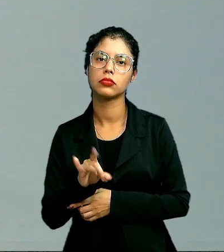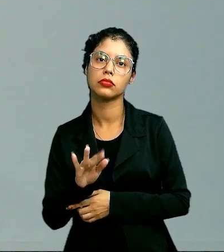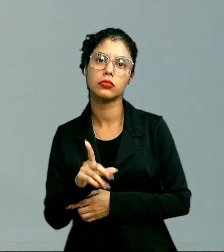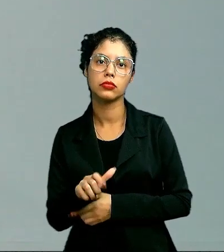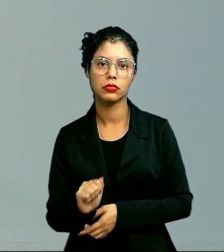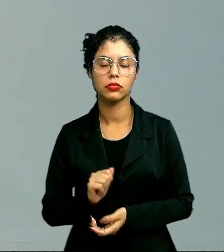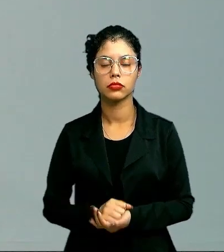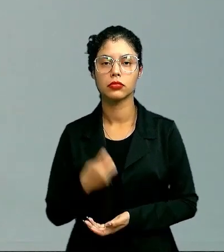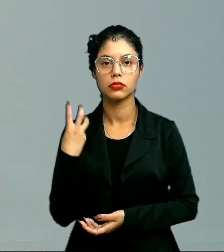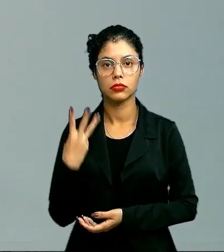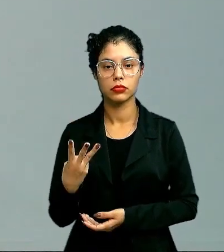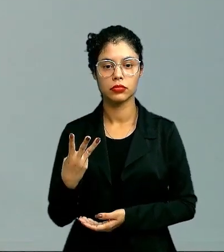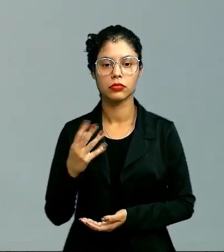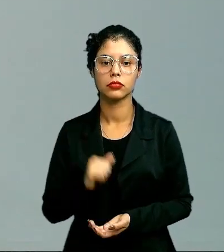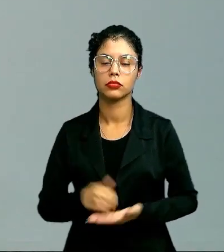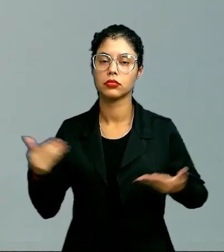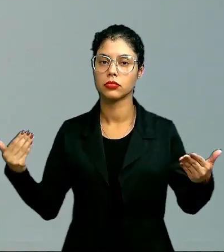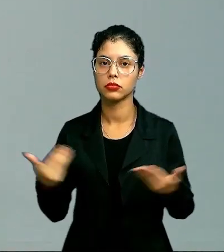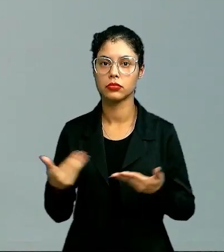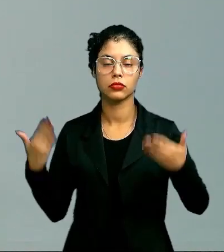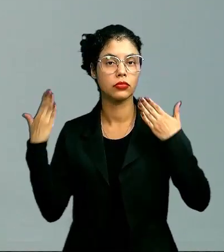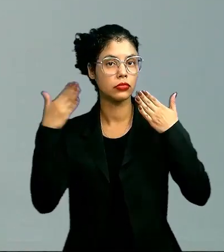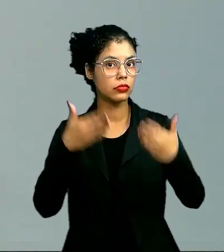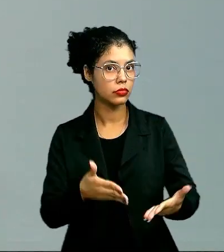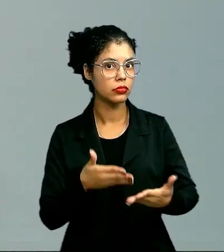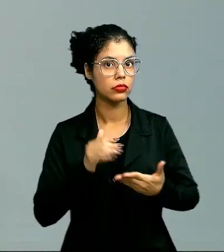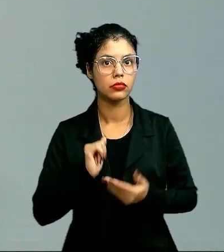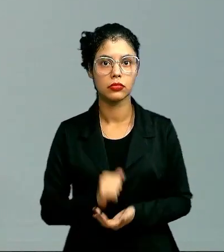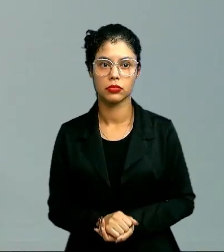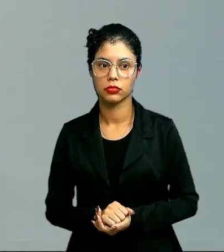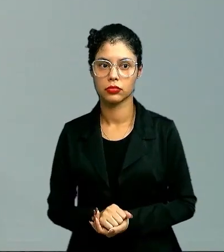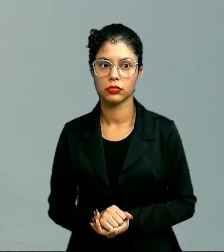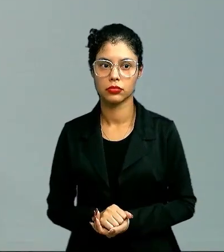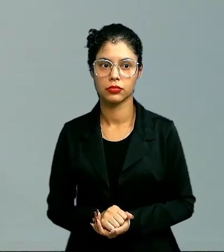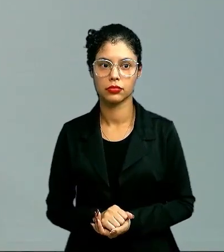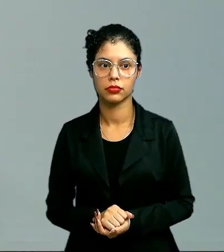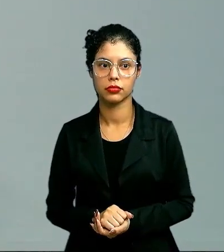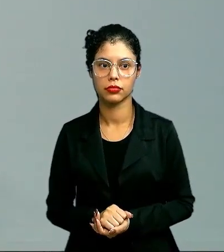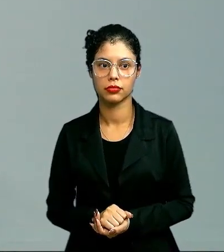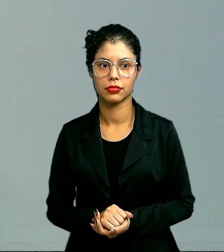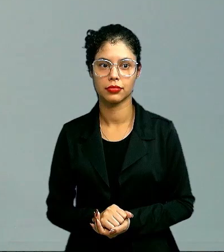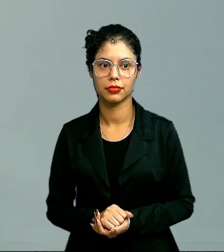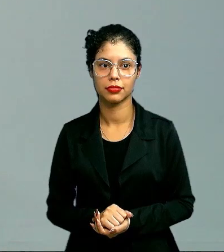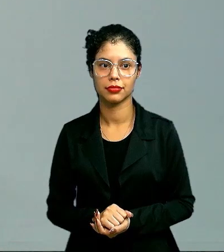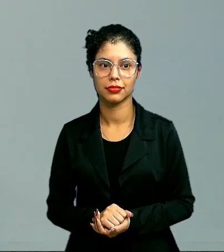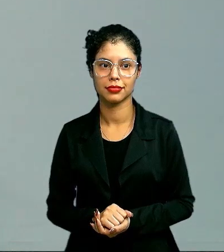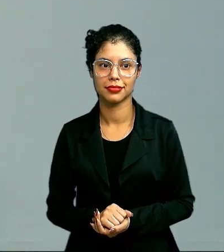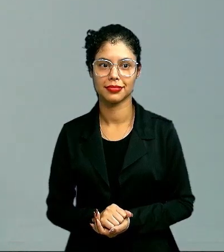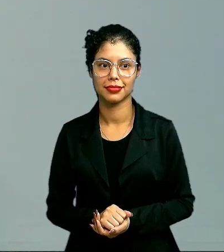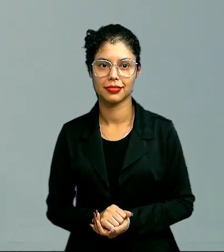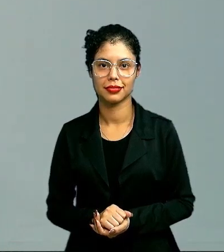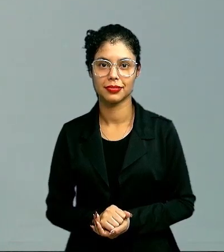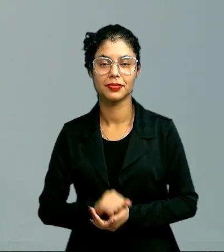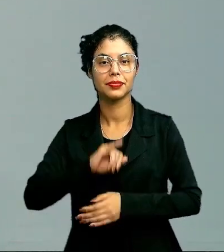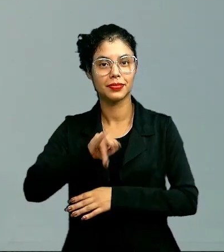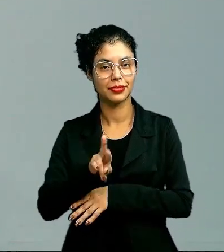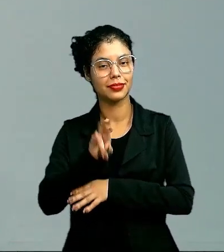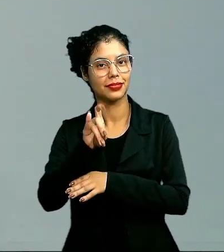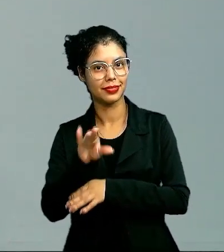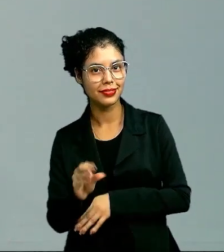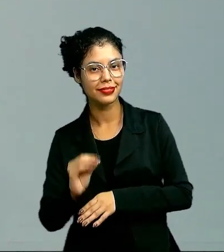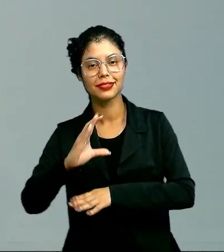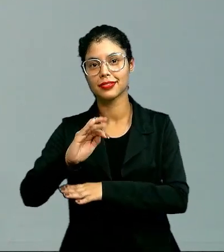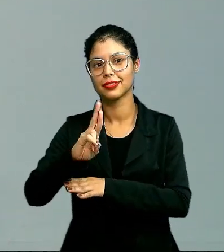total de três partes focaremos hoje novamente em perdão lembrar que juros